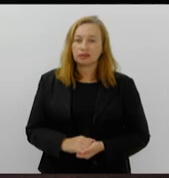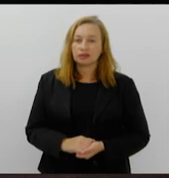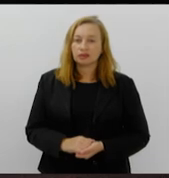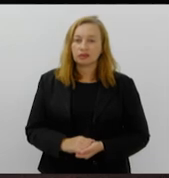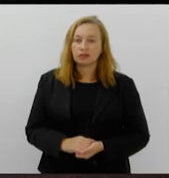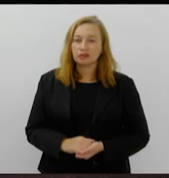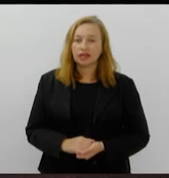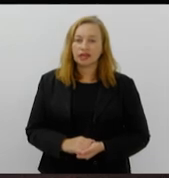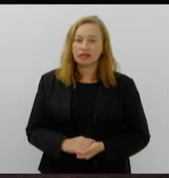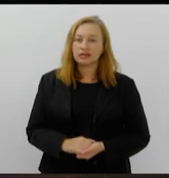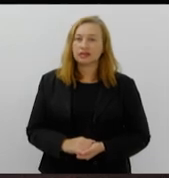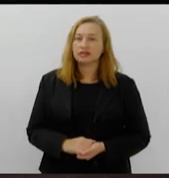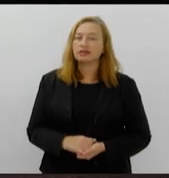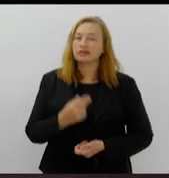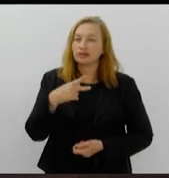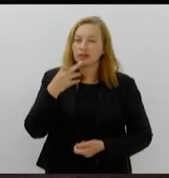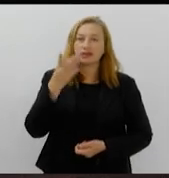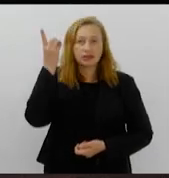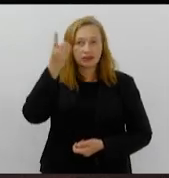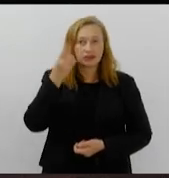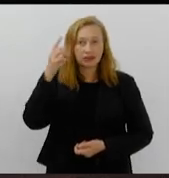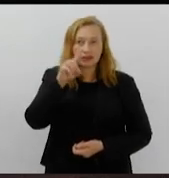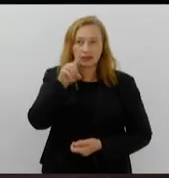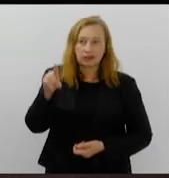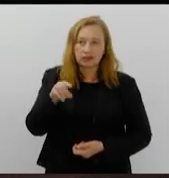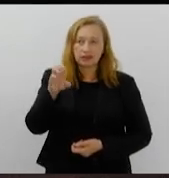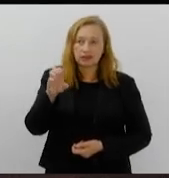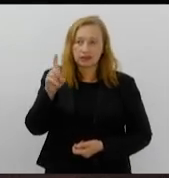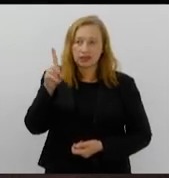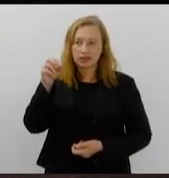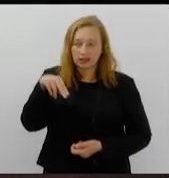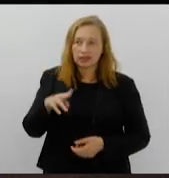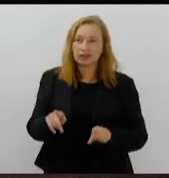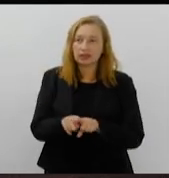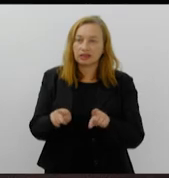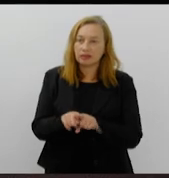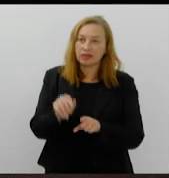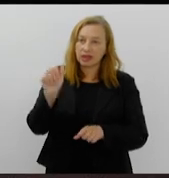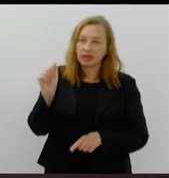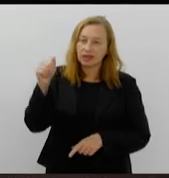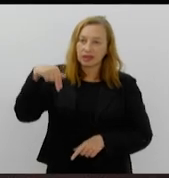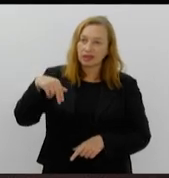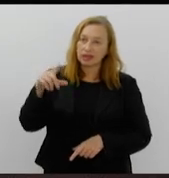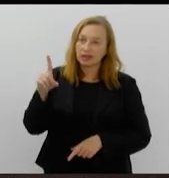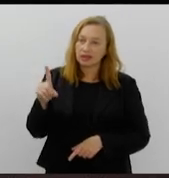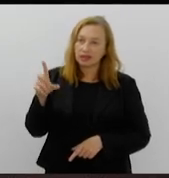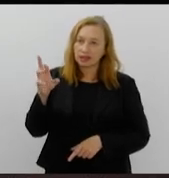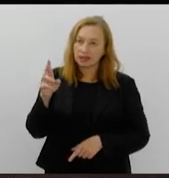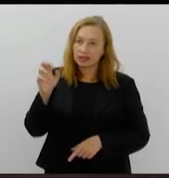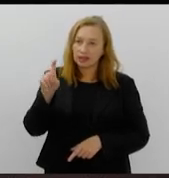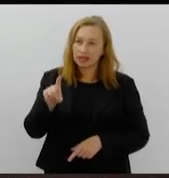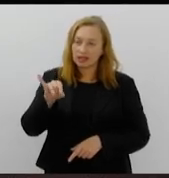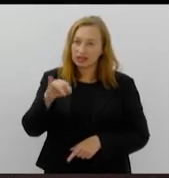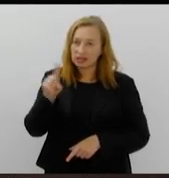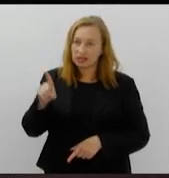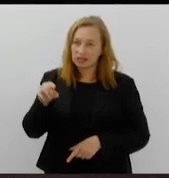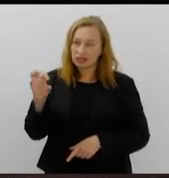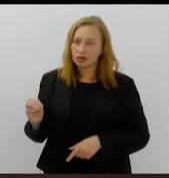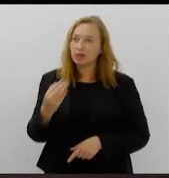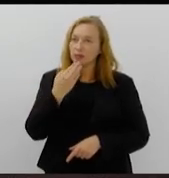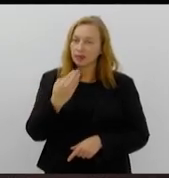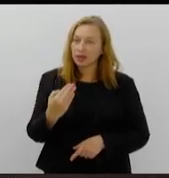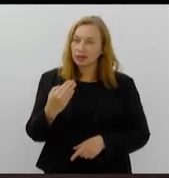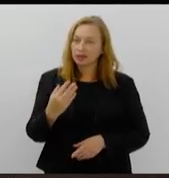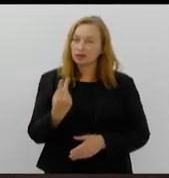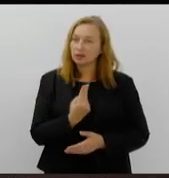também dizer que a deputada Zeidan e o deputado Andrezinho pedem coautoria do projeto, então quero pedir para que